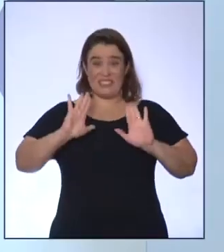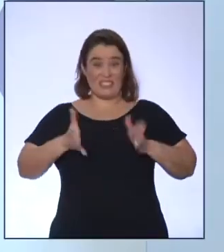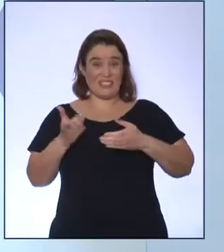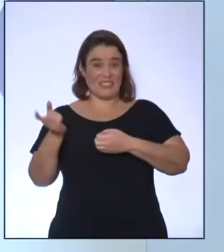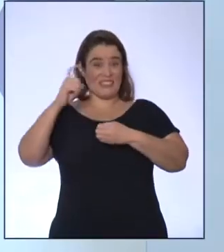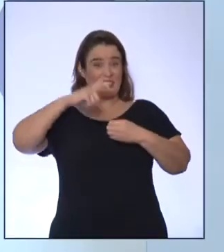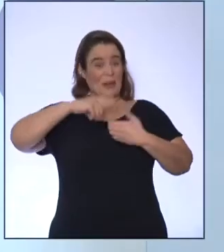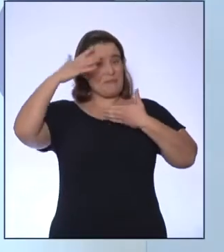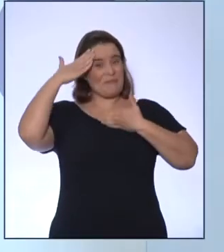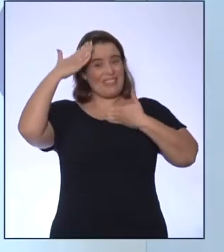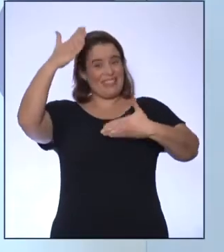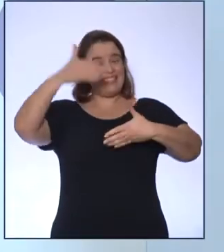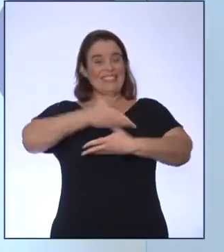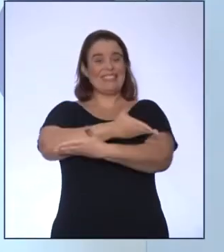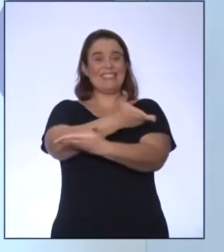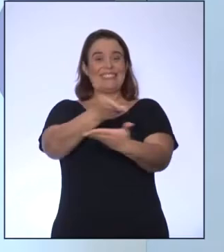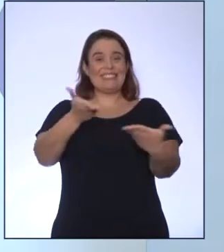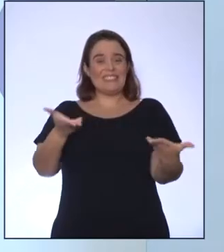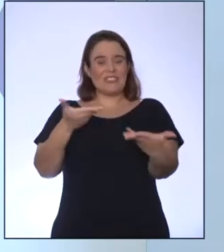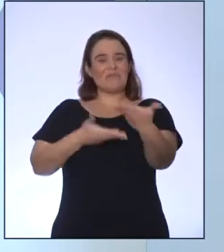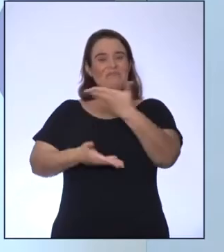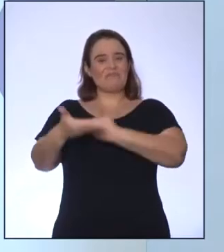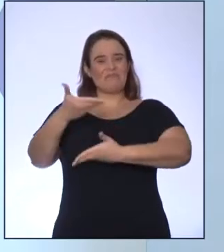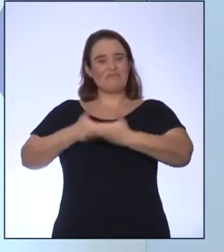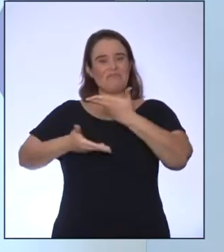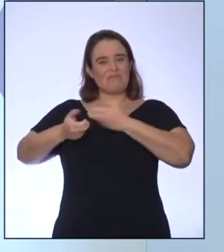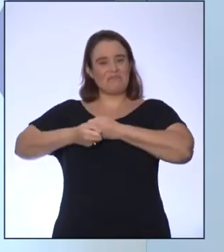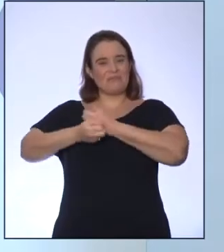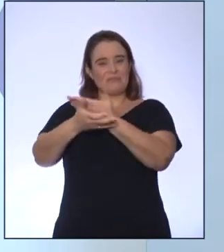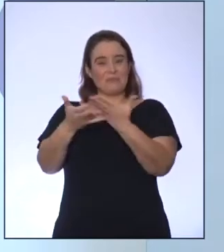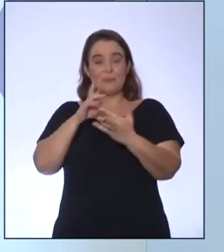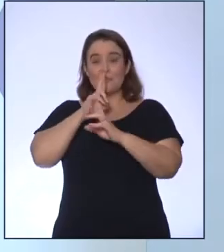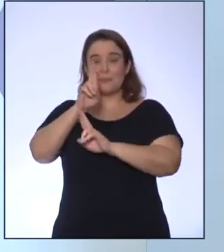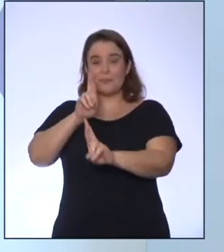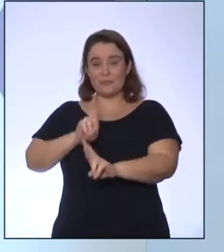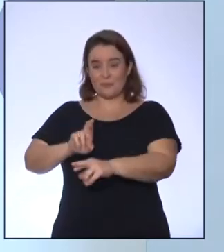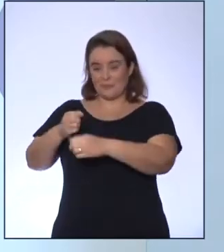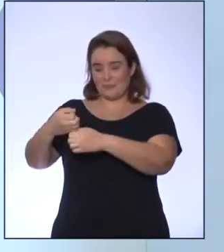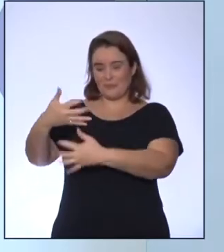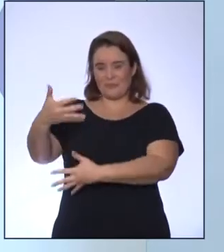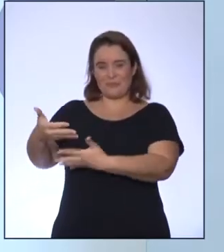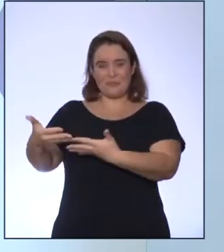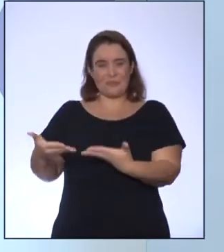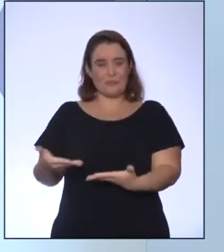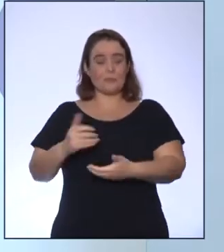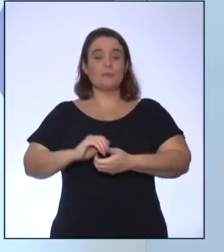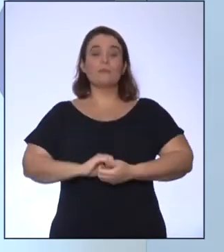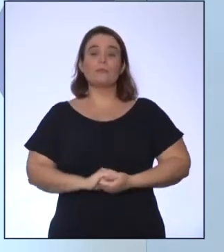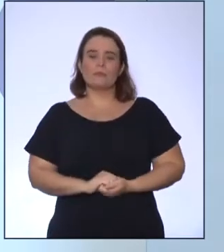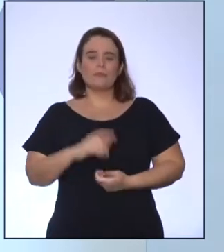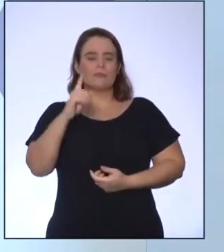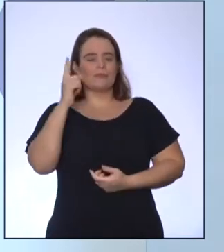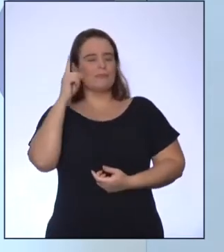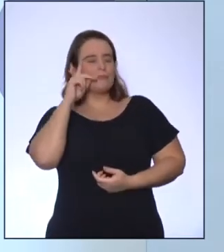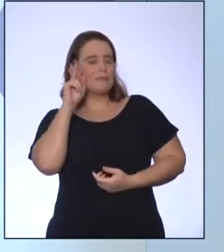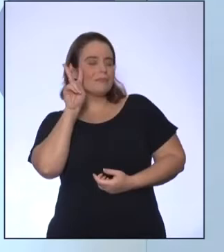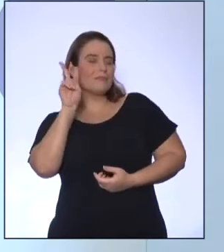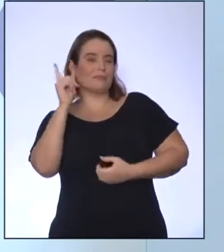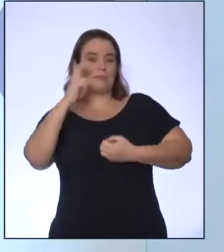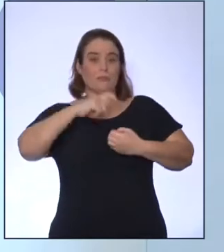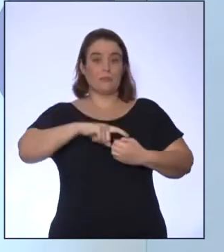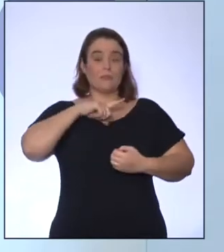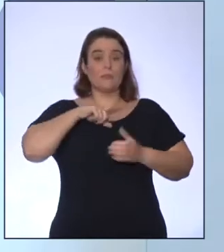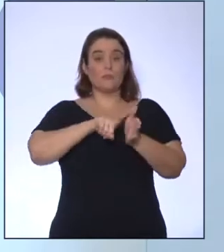volta, obrigada aí a todos que compartilharam a sua resposta no chat. Então vamos só fazer uma retomada aqui. Nós temos